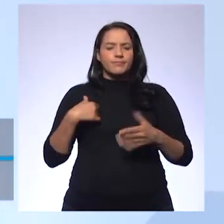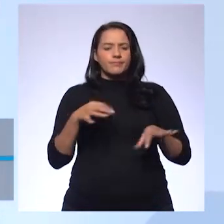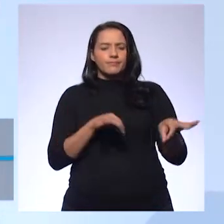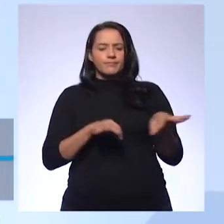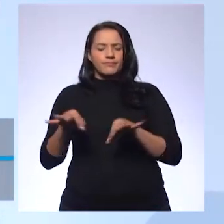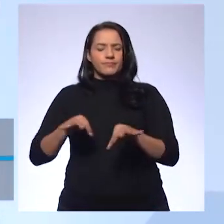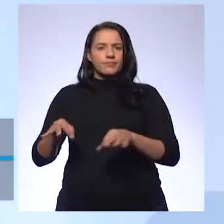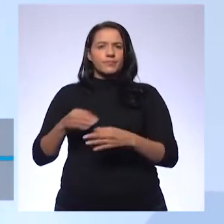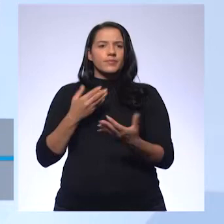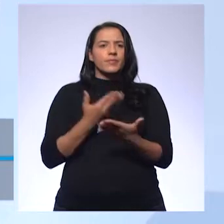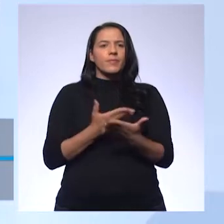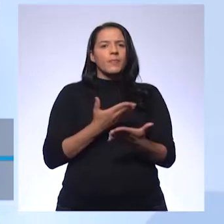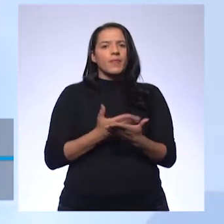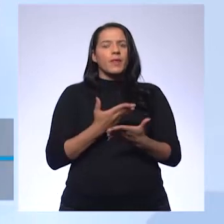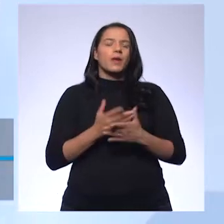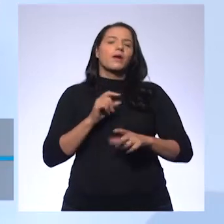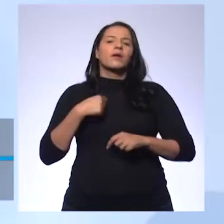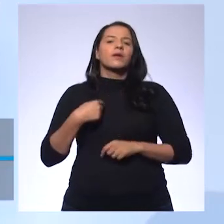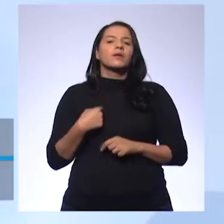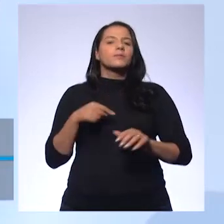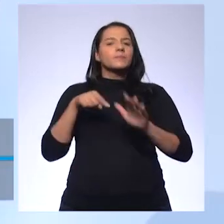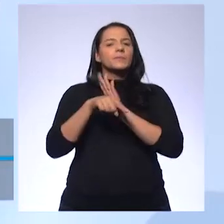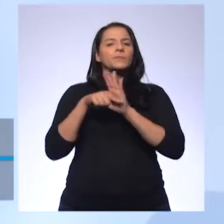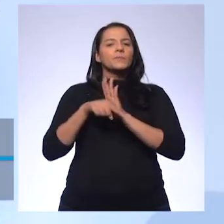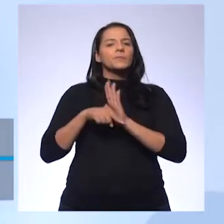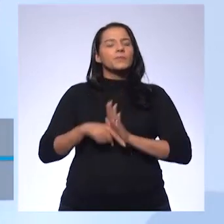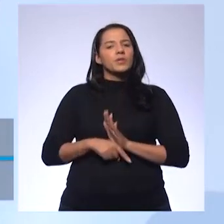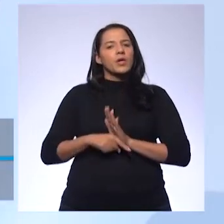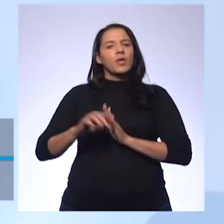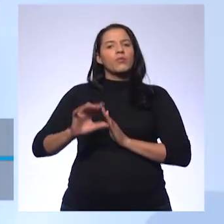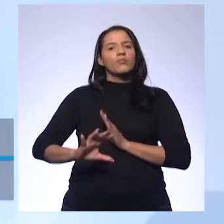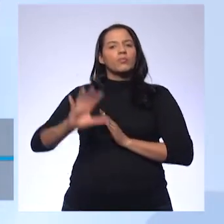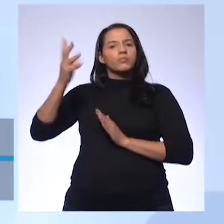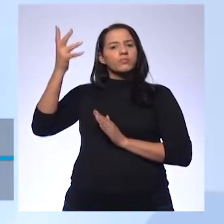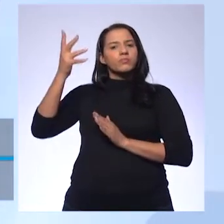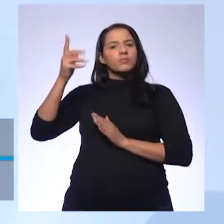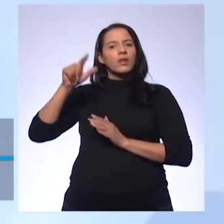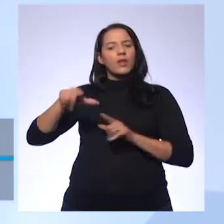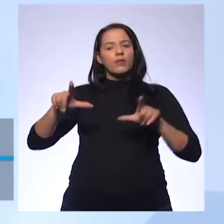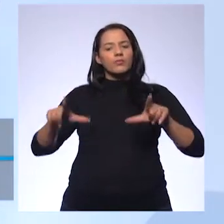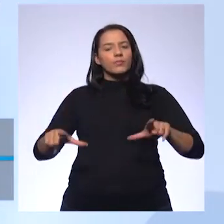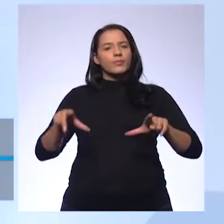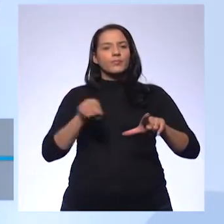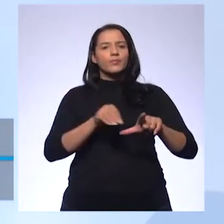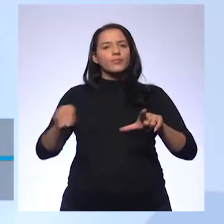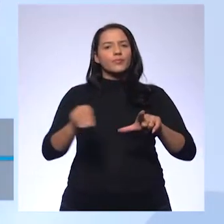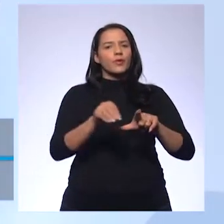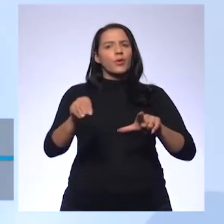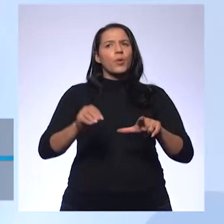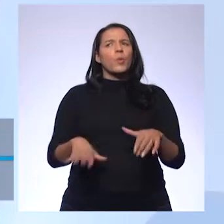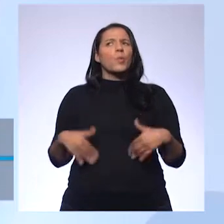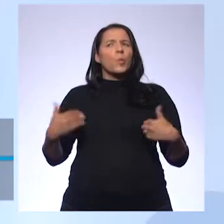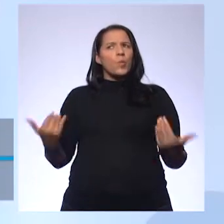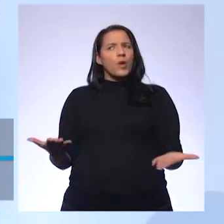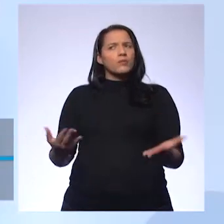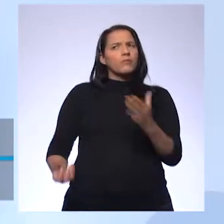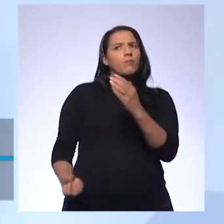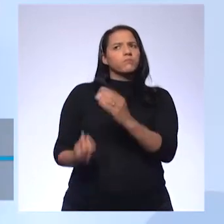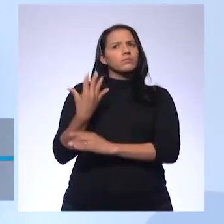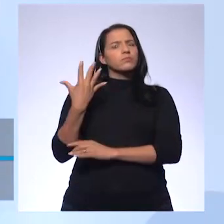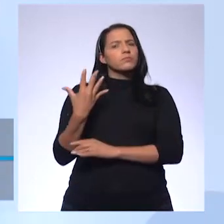essa aula, eu fiz uma pesquisa para saber quando surgiu o jogo do xadrez, até porque eu mesma aprendi a jogar